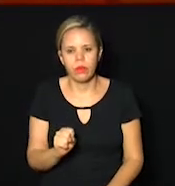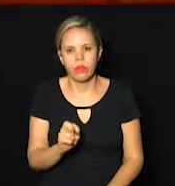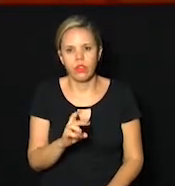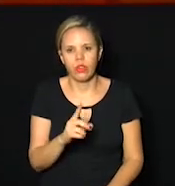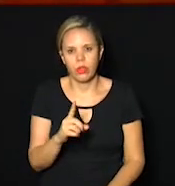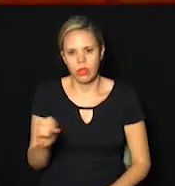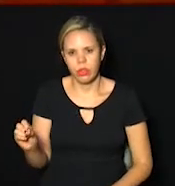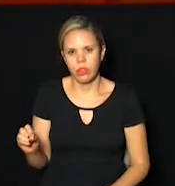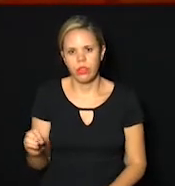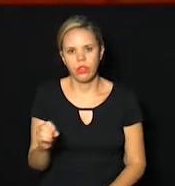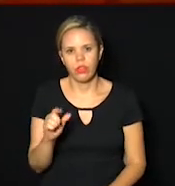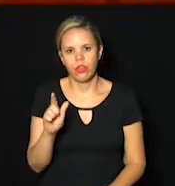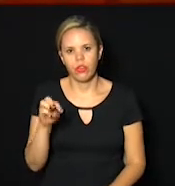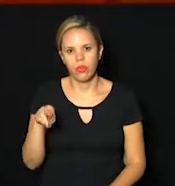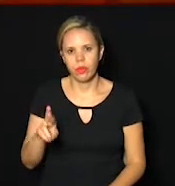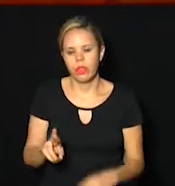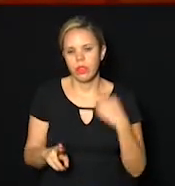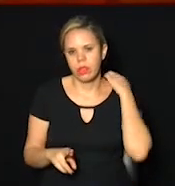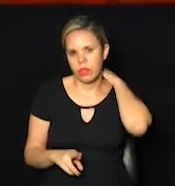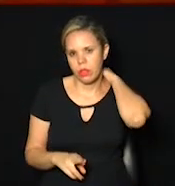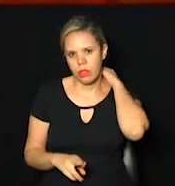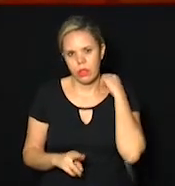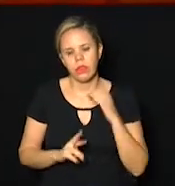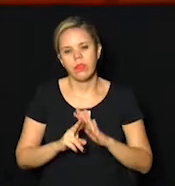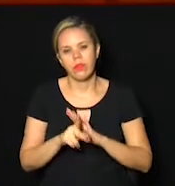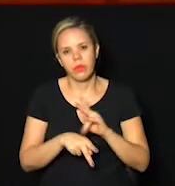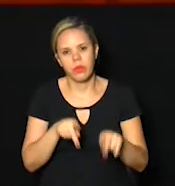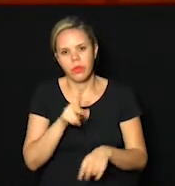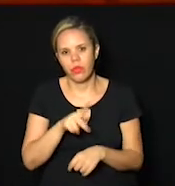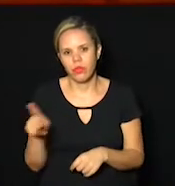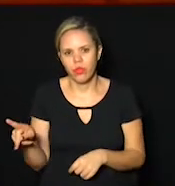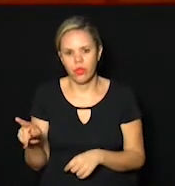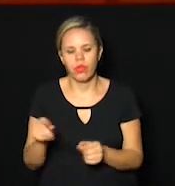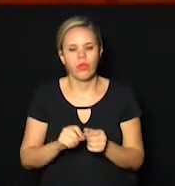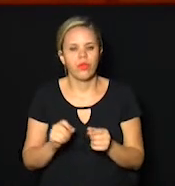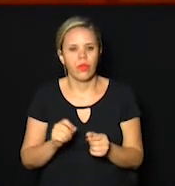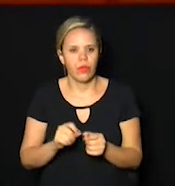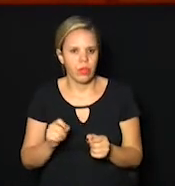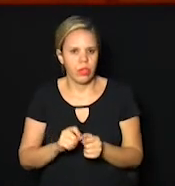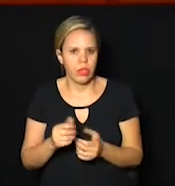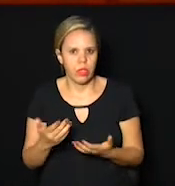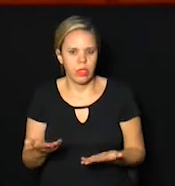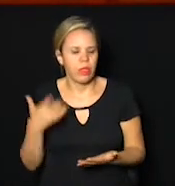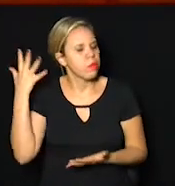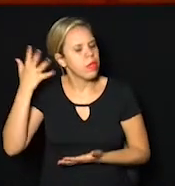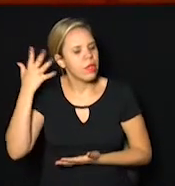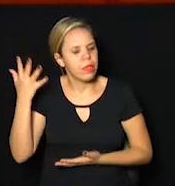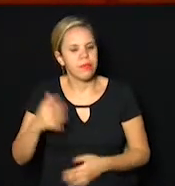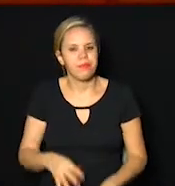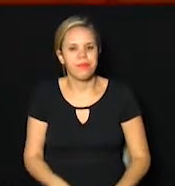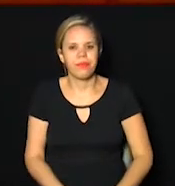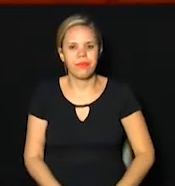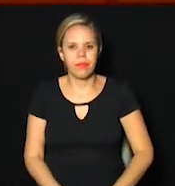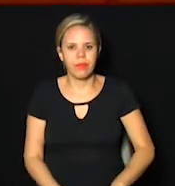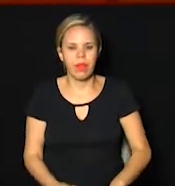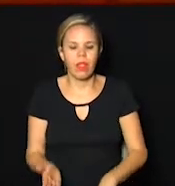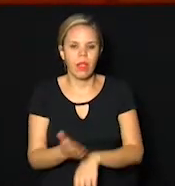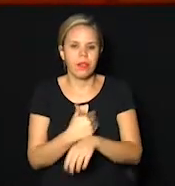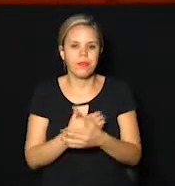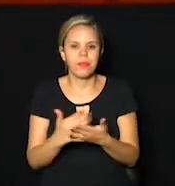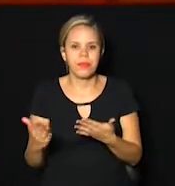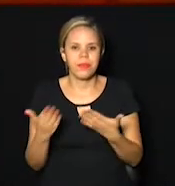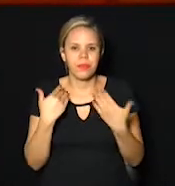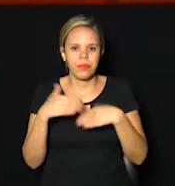e o Gilmar Arruda, que são os outros professores que vão fazer essas palestras. Eu quero, antes de começar a nossa